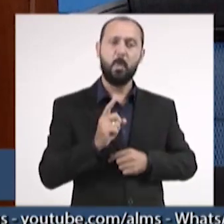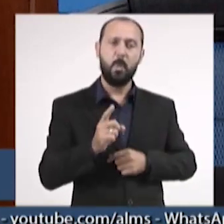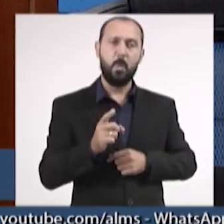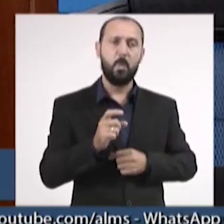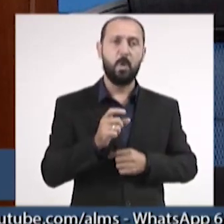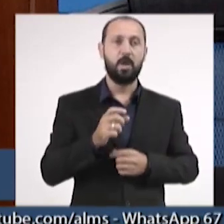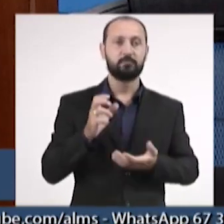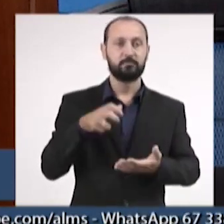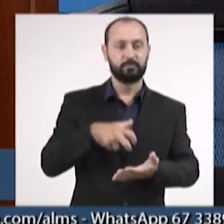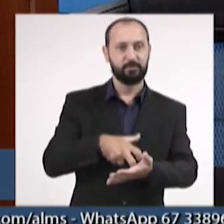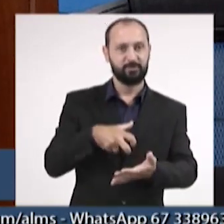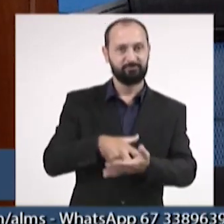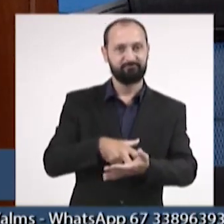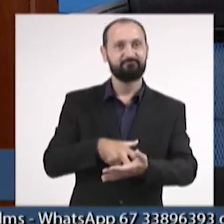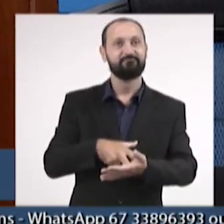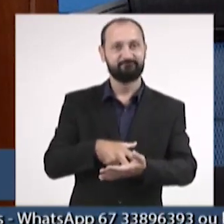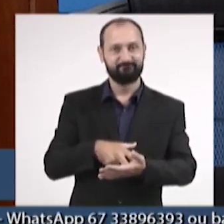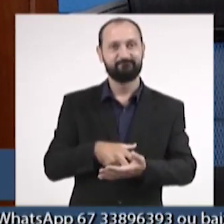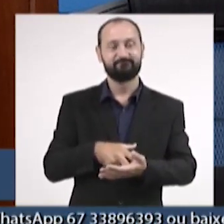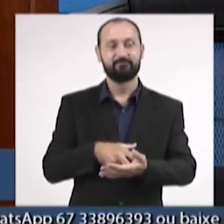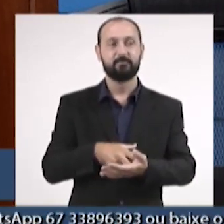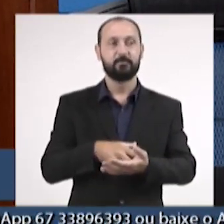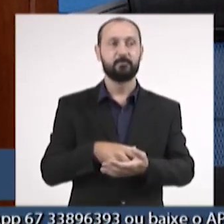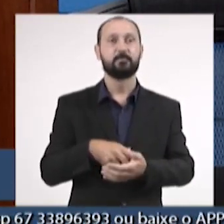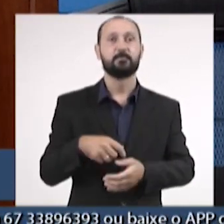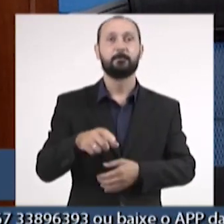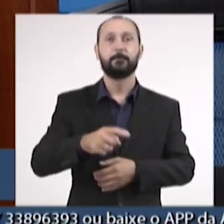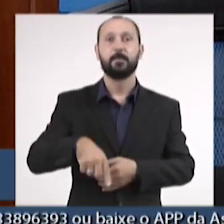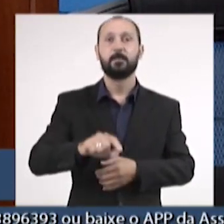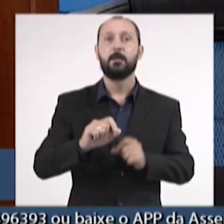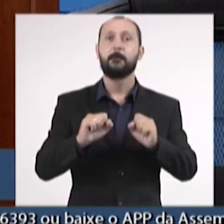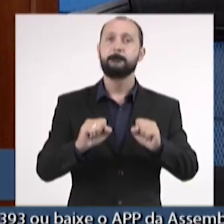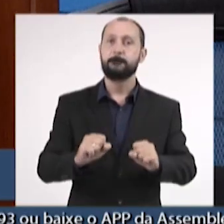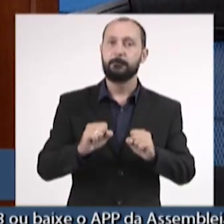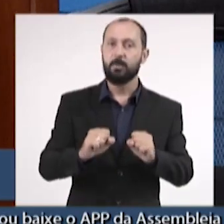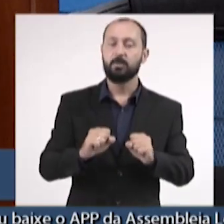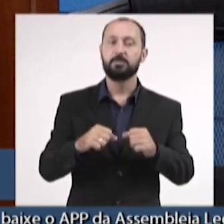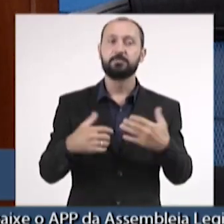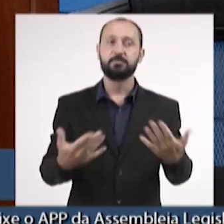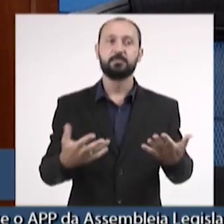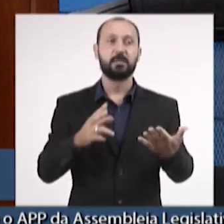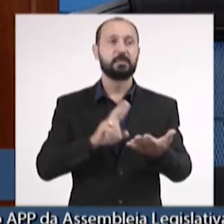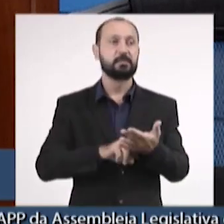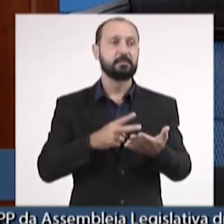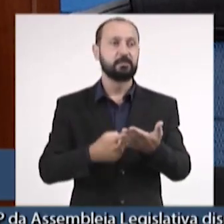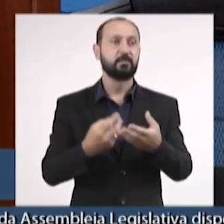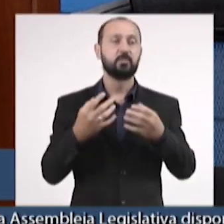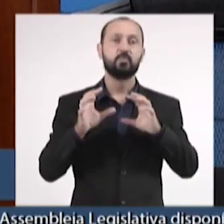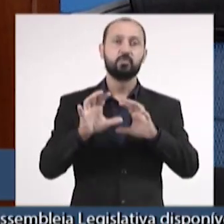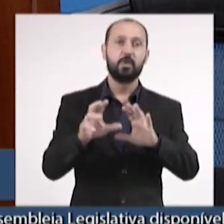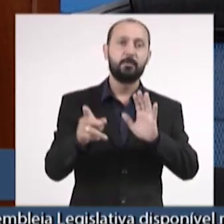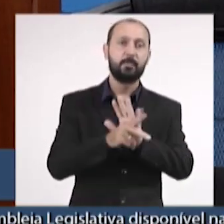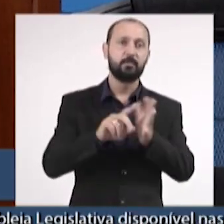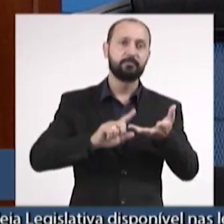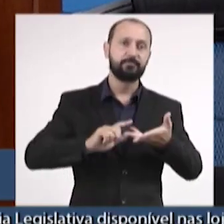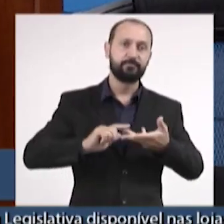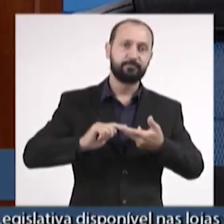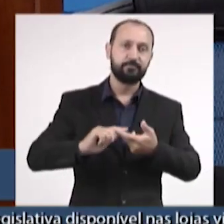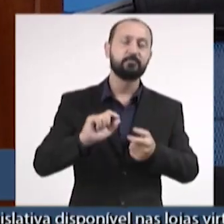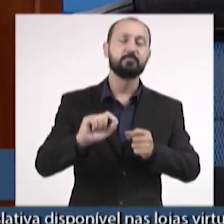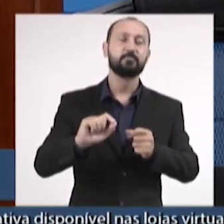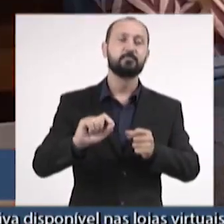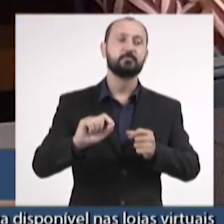e punitivos. A misoginia é, portanto, interpretada como uma série de